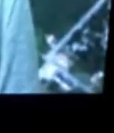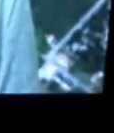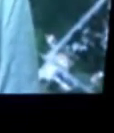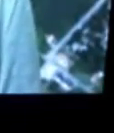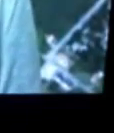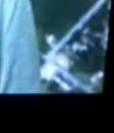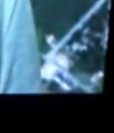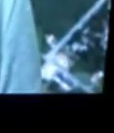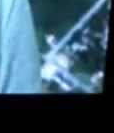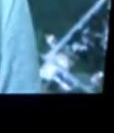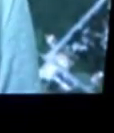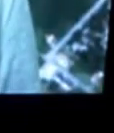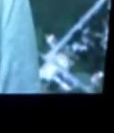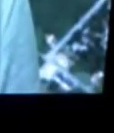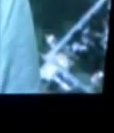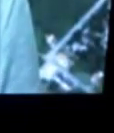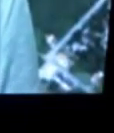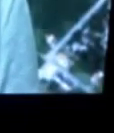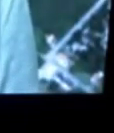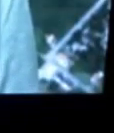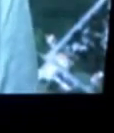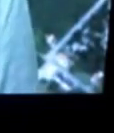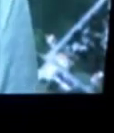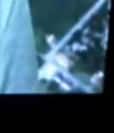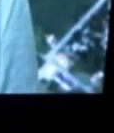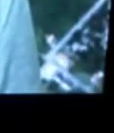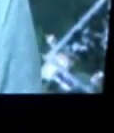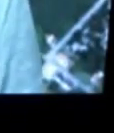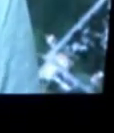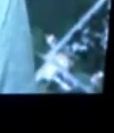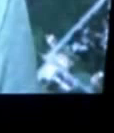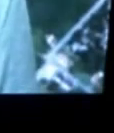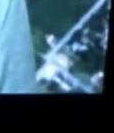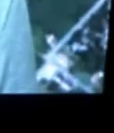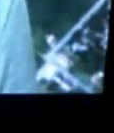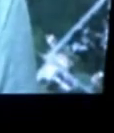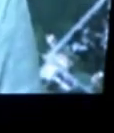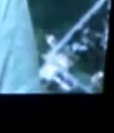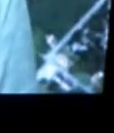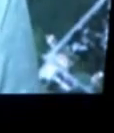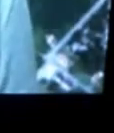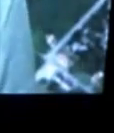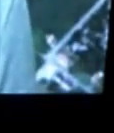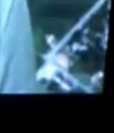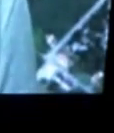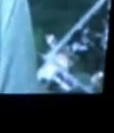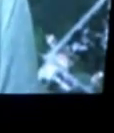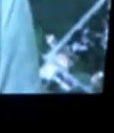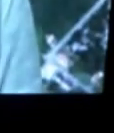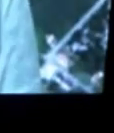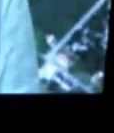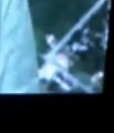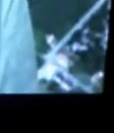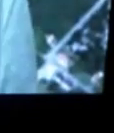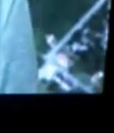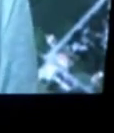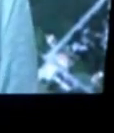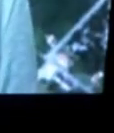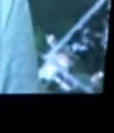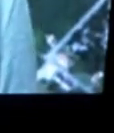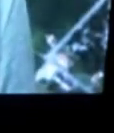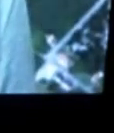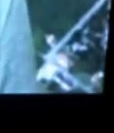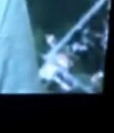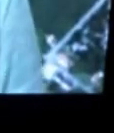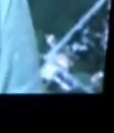o crescimento do desenvolvimento econômico e também turístico, não só de Maracajá, mas de toda